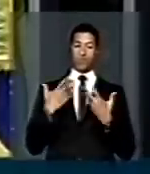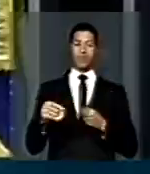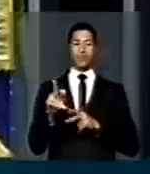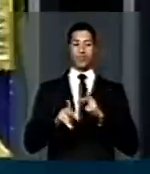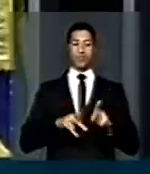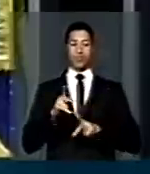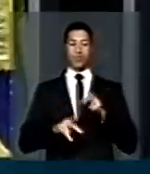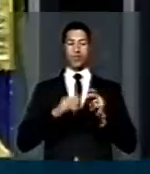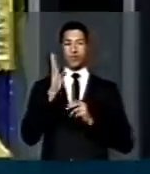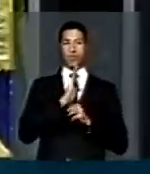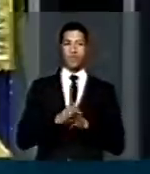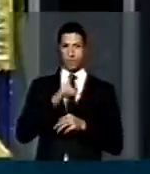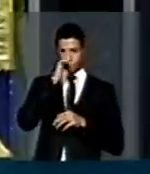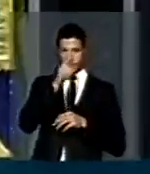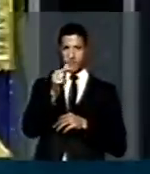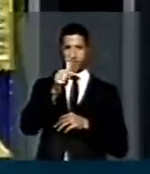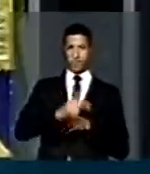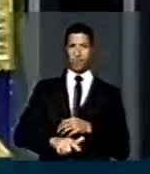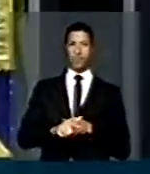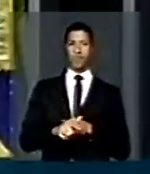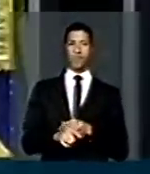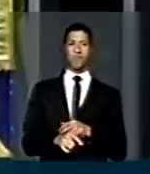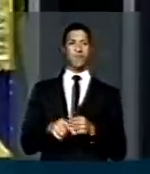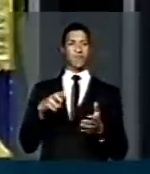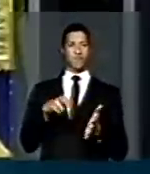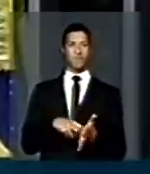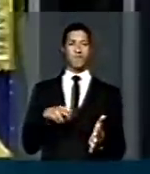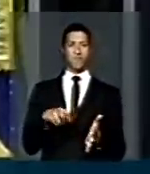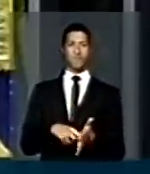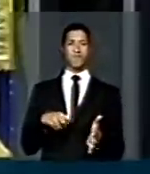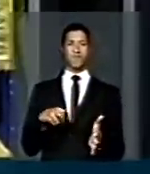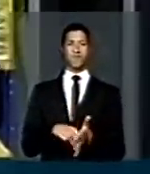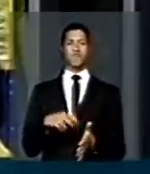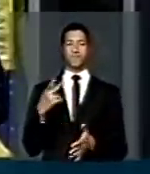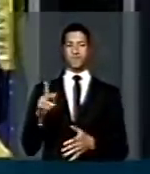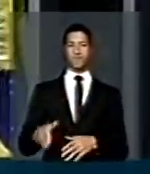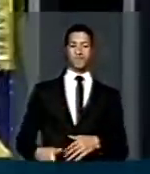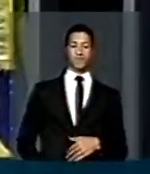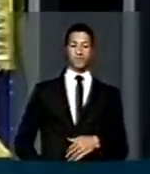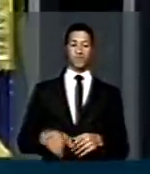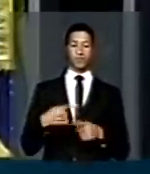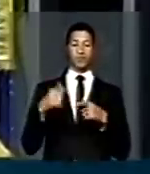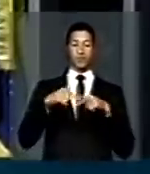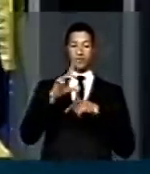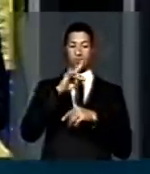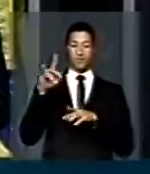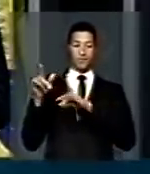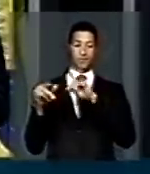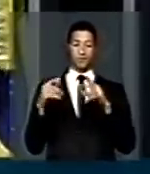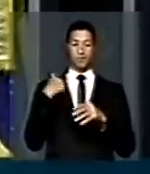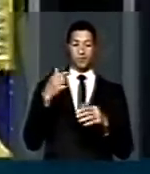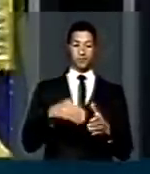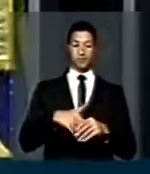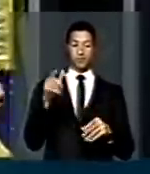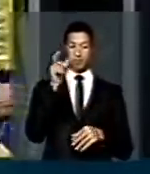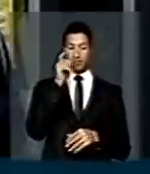brasileiro mais uma vez seja penalizado no seu bolso no seu dia a dia para tirar uma carteira de